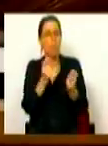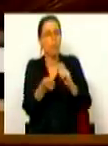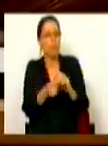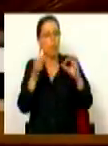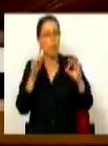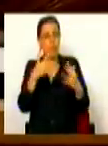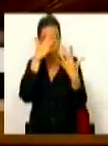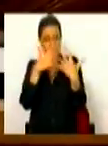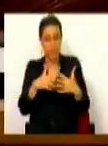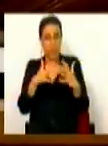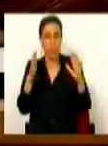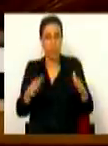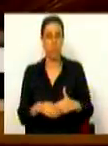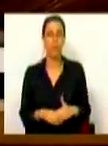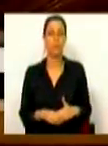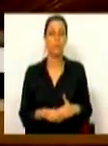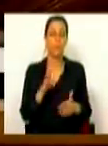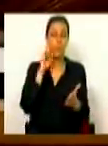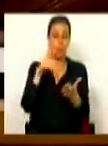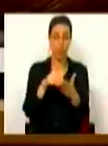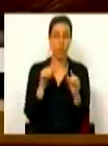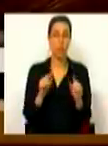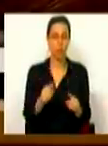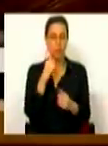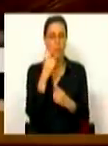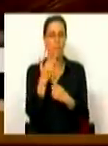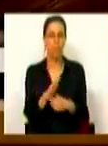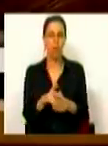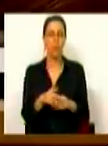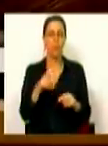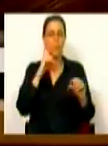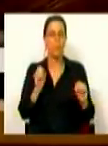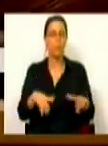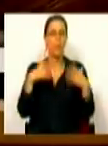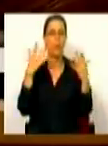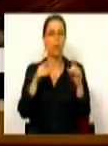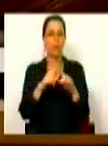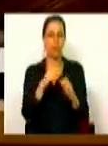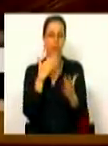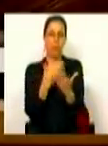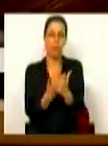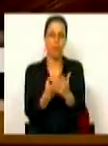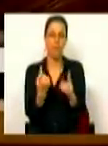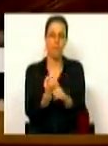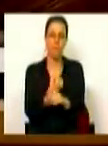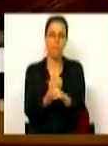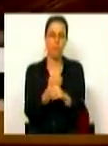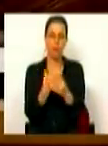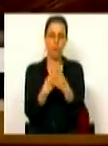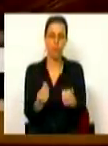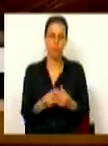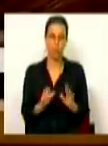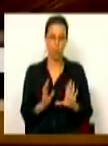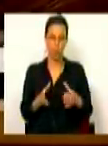forma indiscutível. Estes resultados mostram claramente a prioridade política dada através de várias resoluções